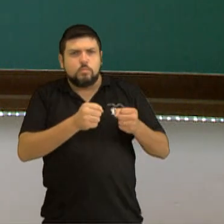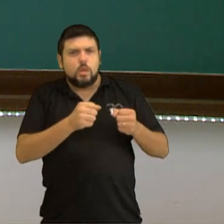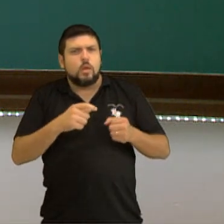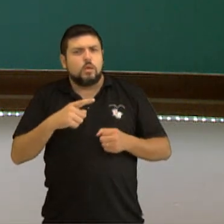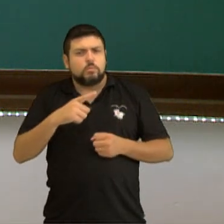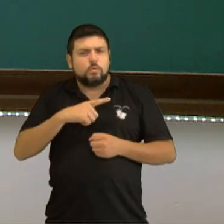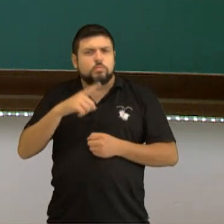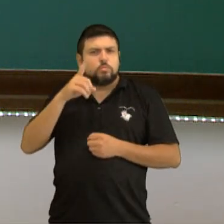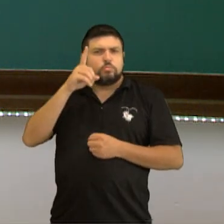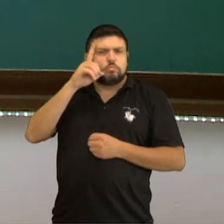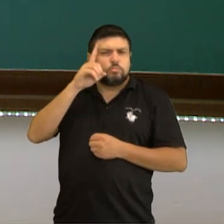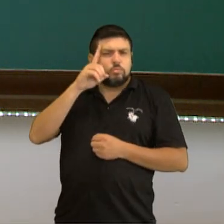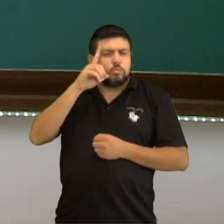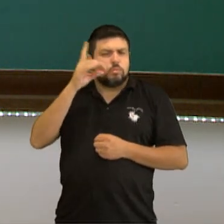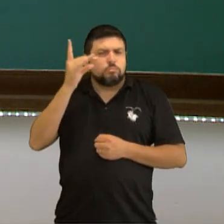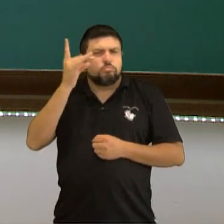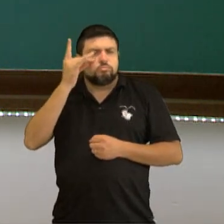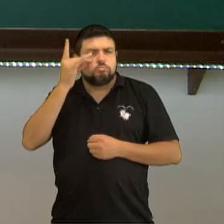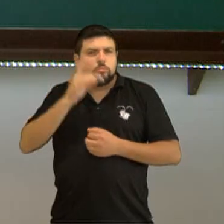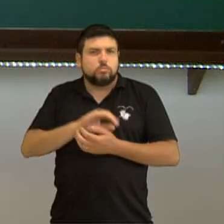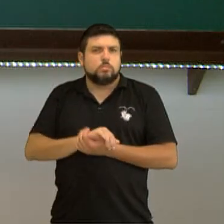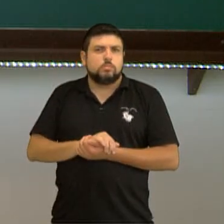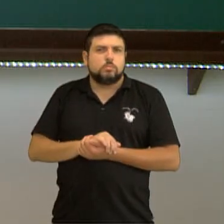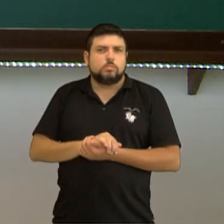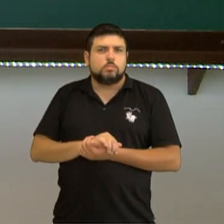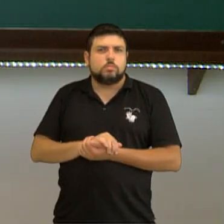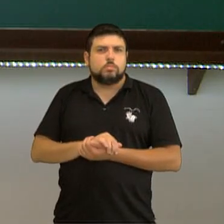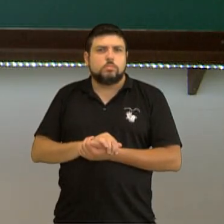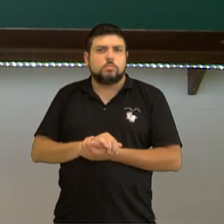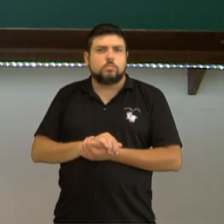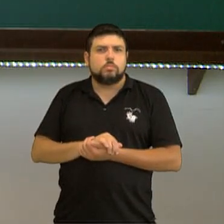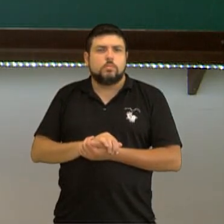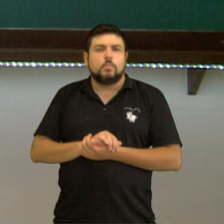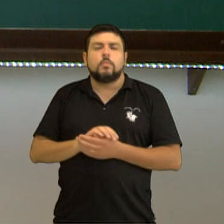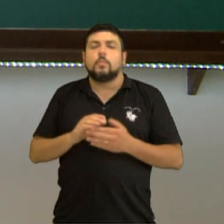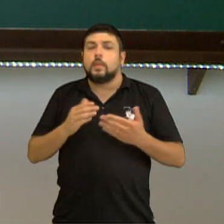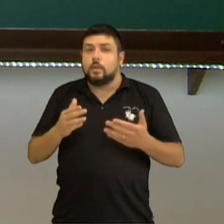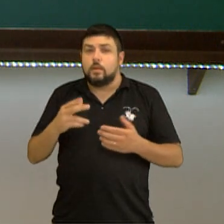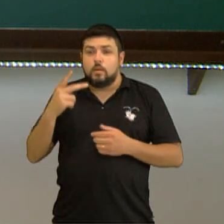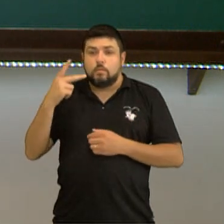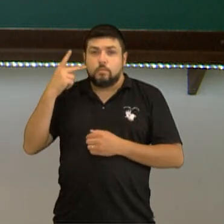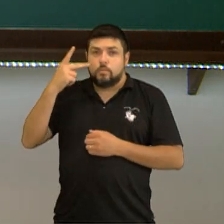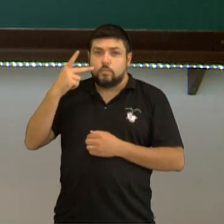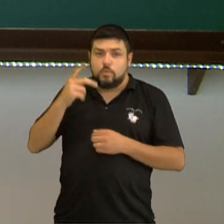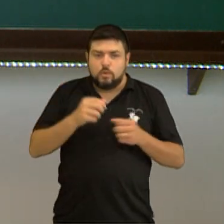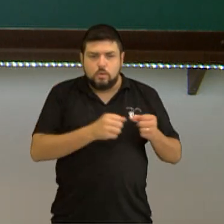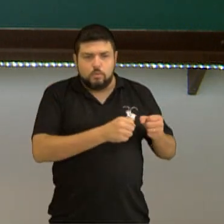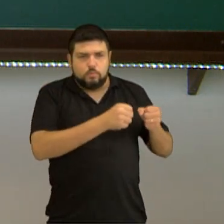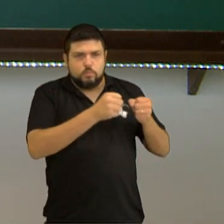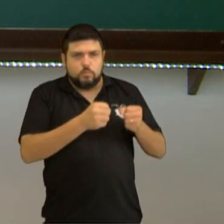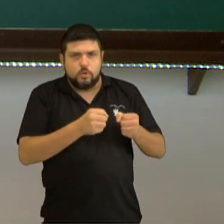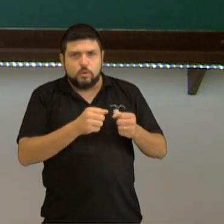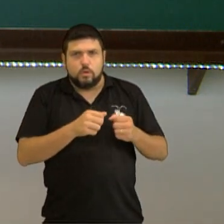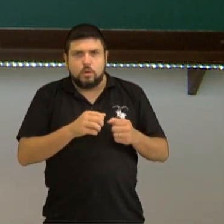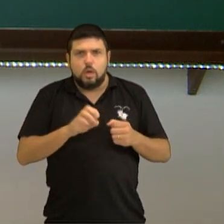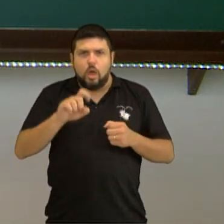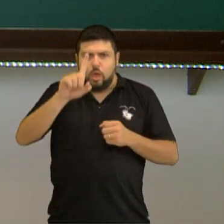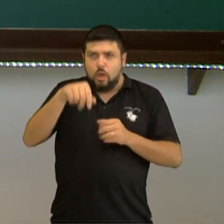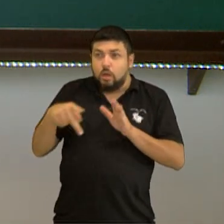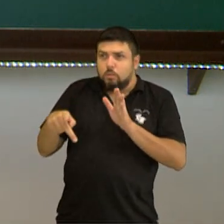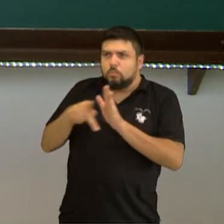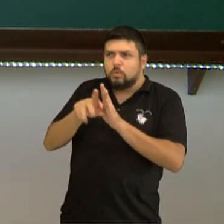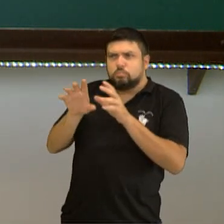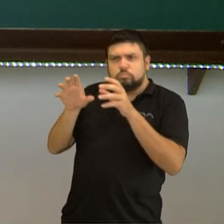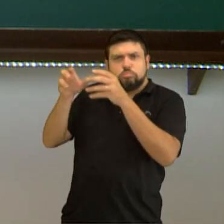cotidiano. Sempre importante lembrar disso, pessoal. Política e poder não é algo exclusivo do